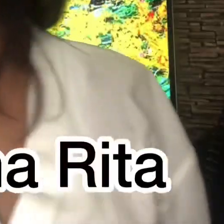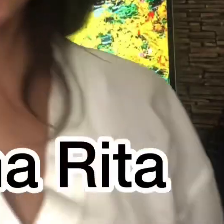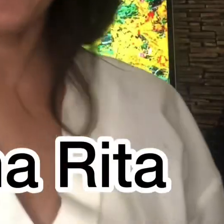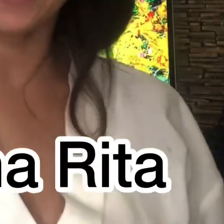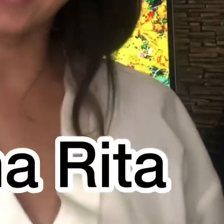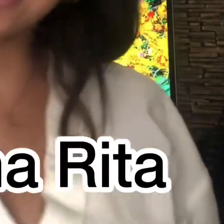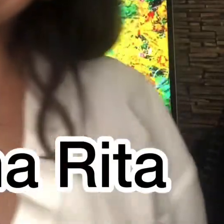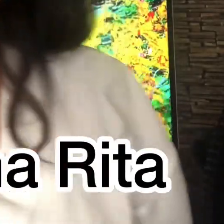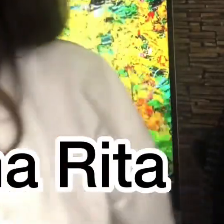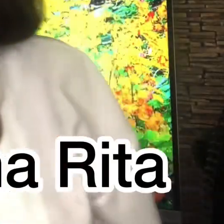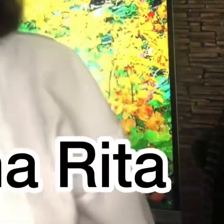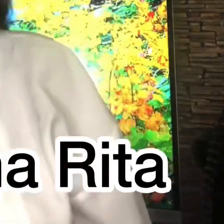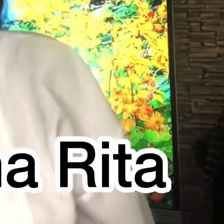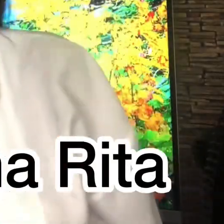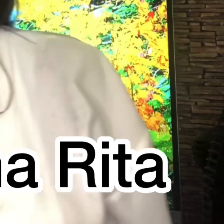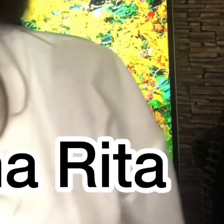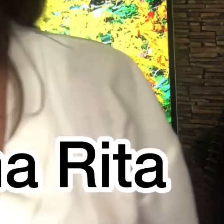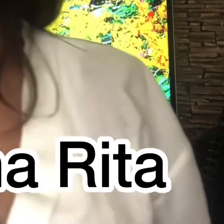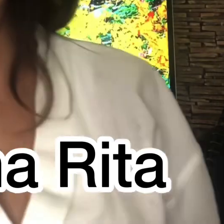Ser diferente é